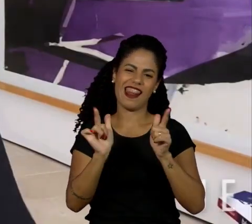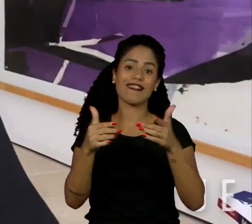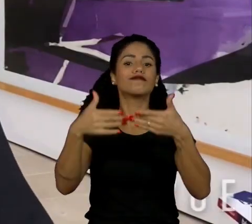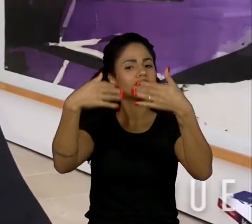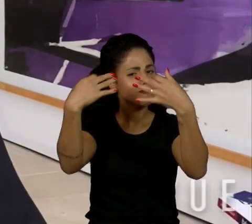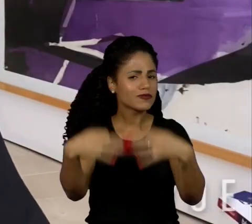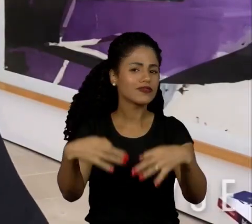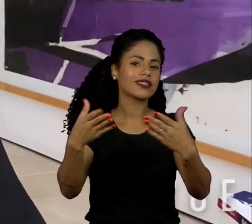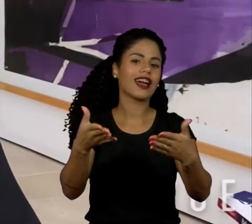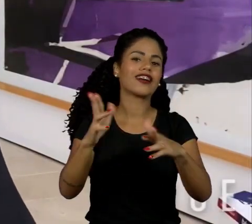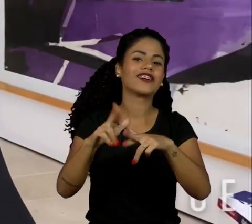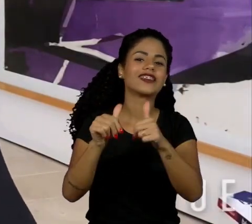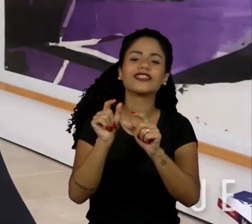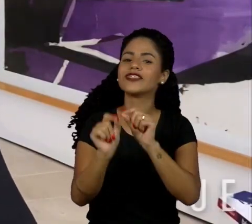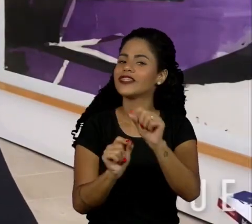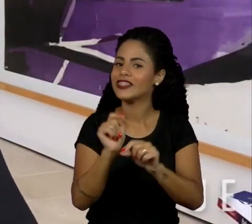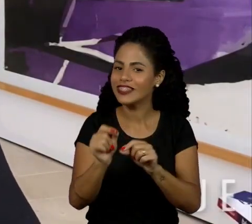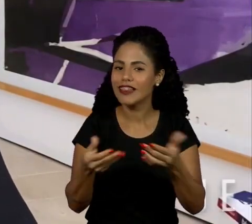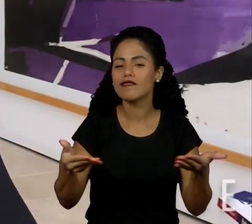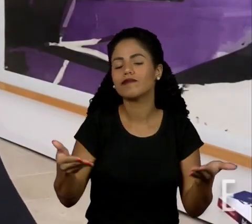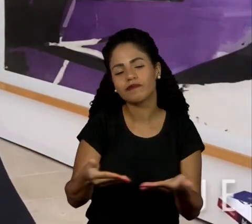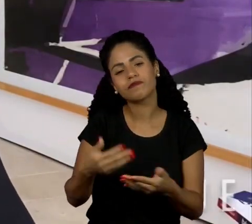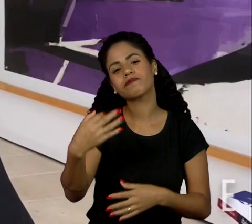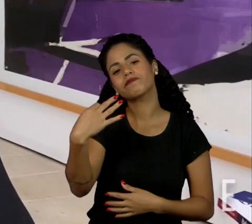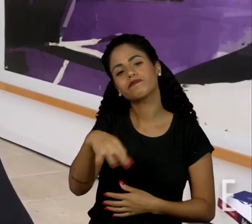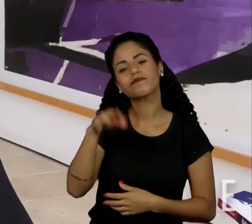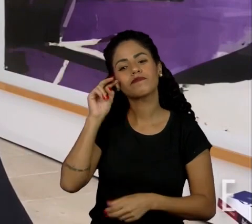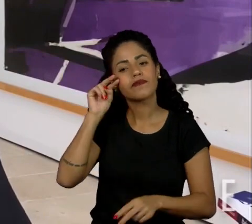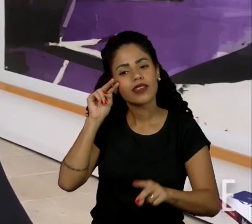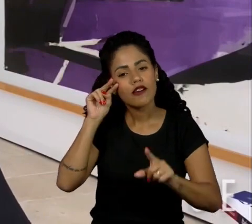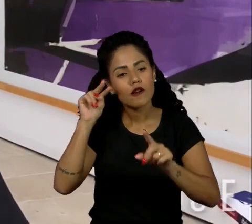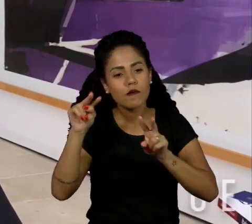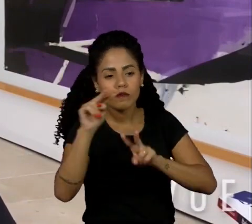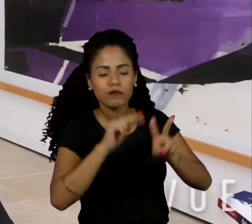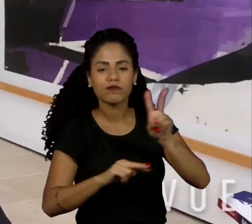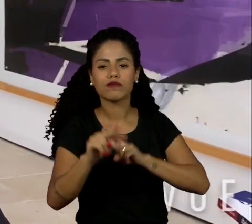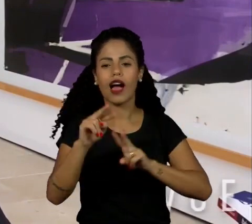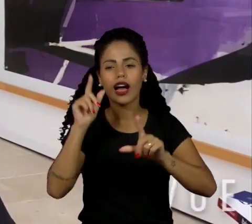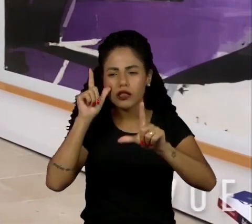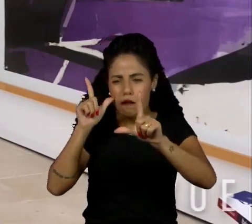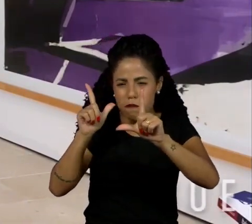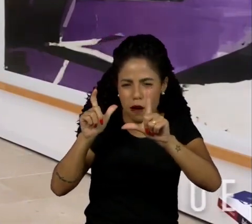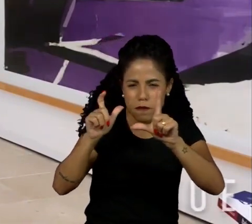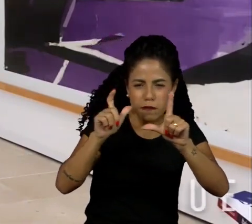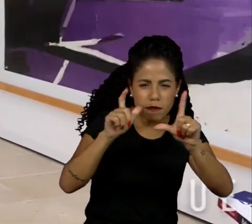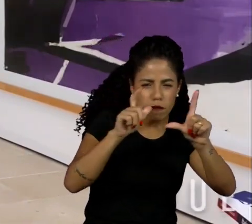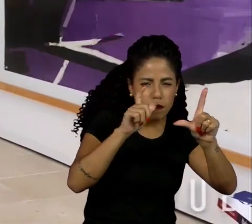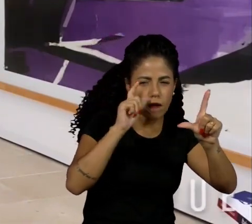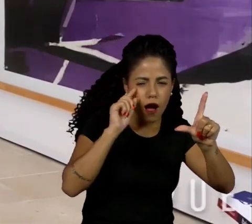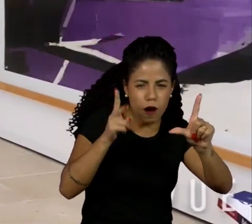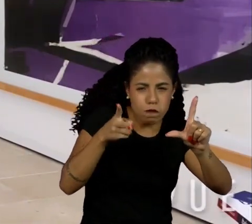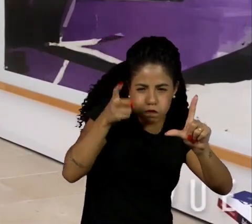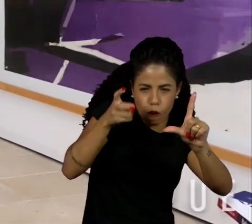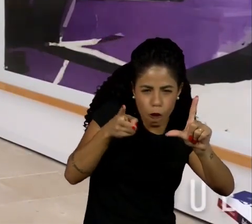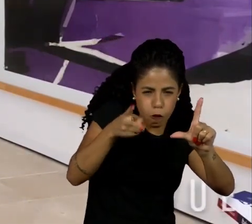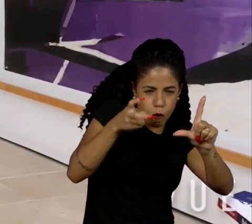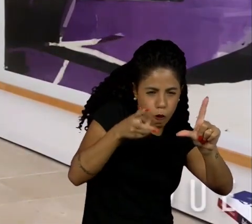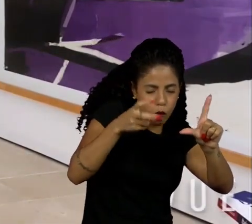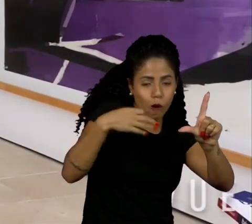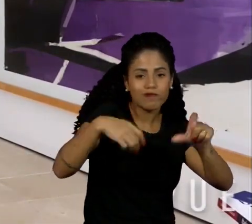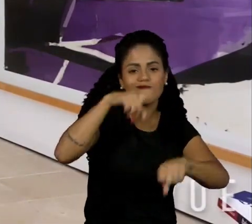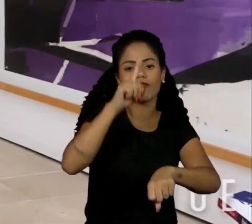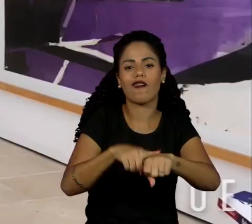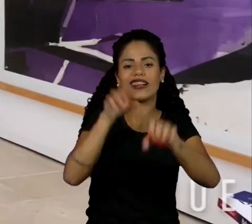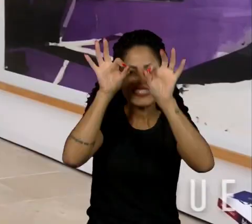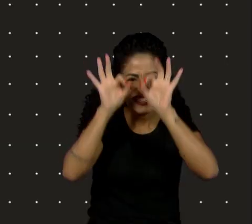certo por conta muito do olhar do Bob, dele estar atento, dele saber a hora exata